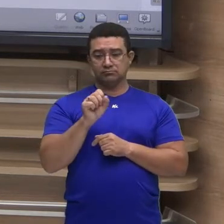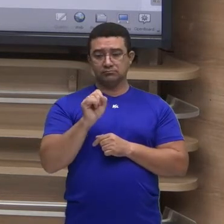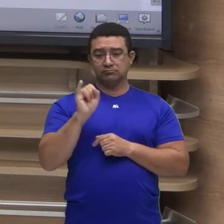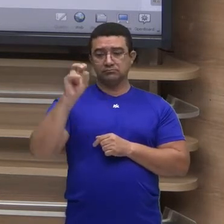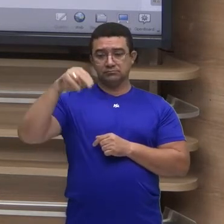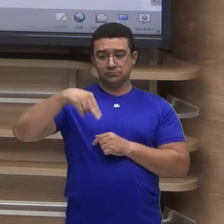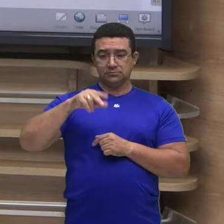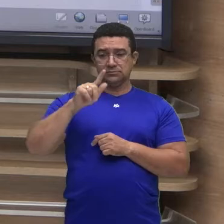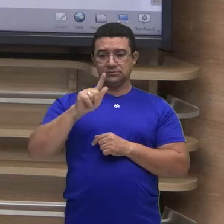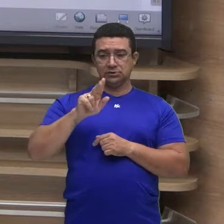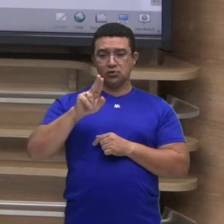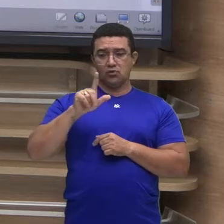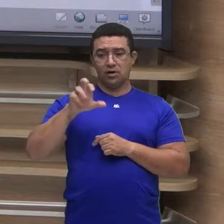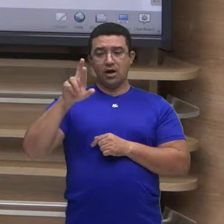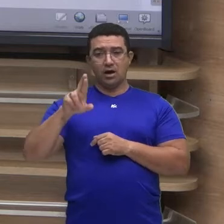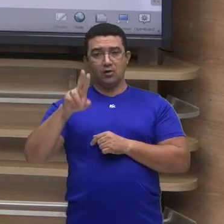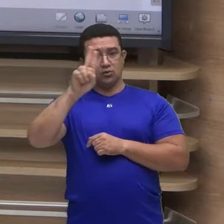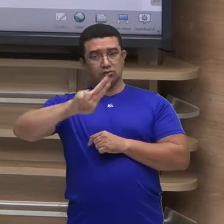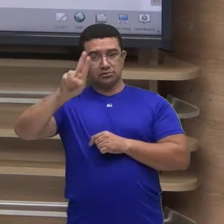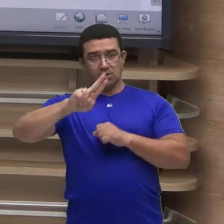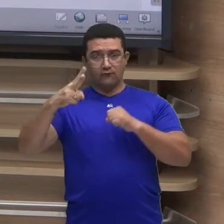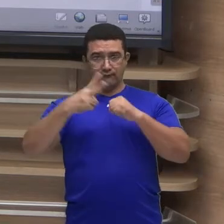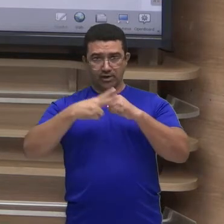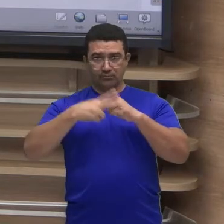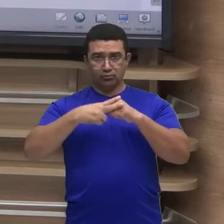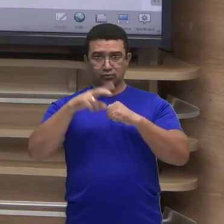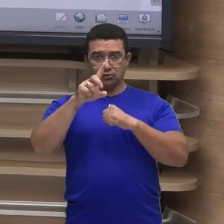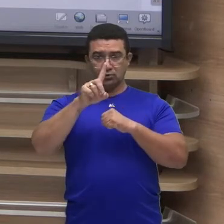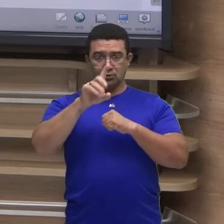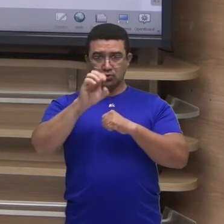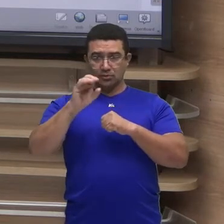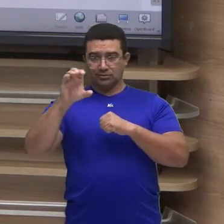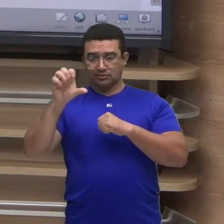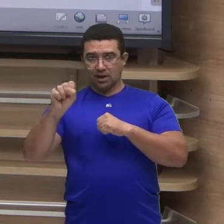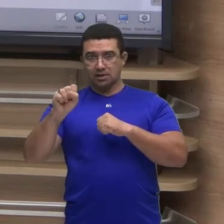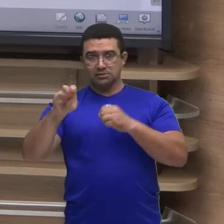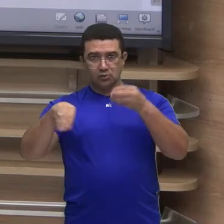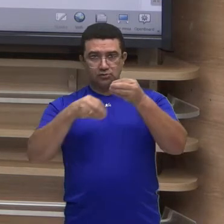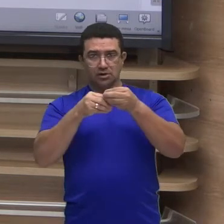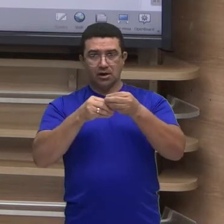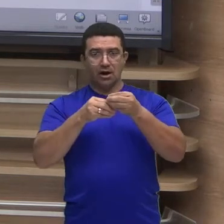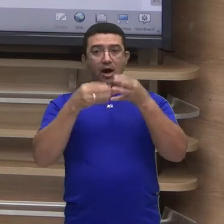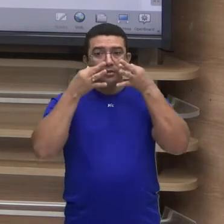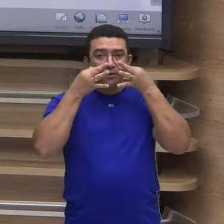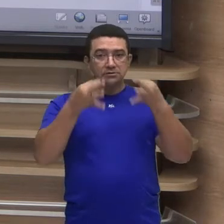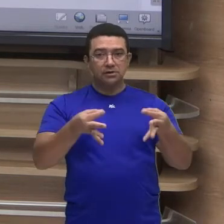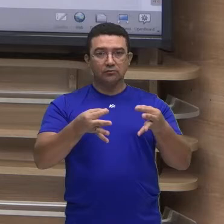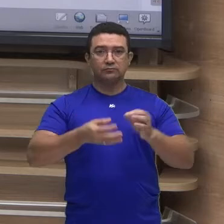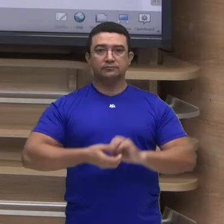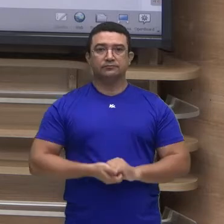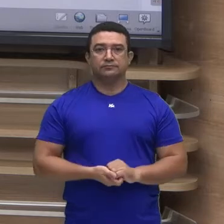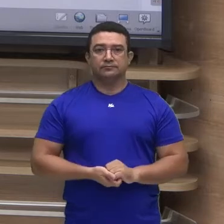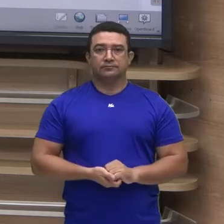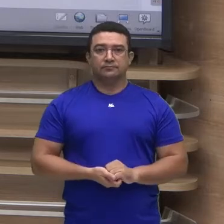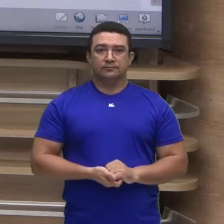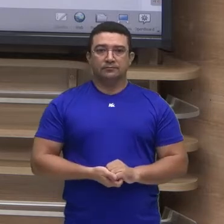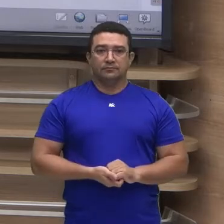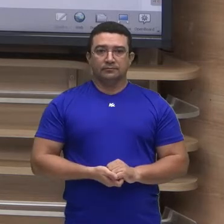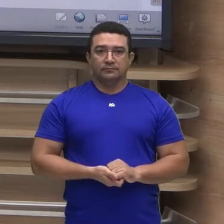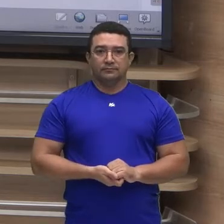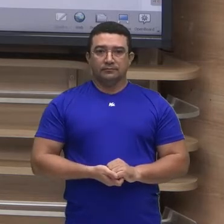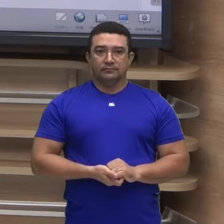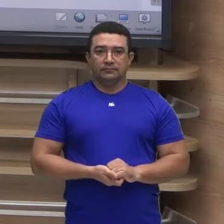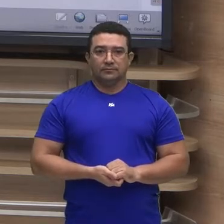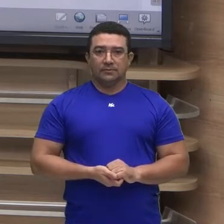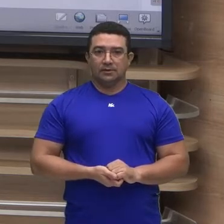utilizar o auxiliar das, certo? Então, fiquem atentos com isso. Bom, agora sim, eu quero que vocês acompanhem comigo